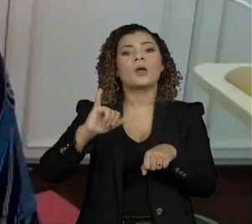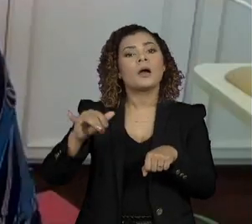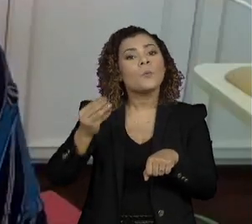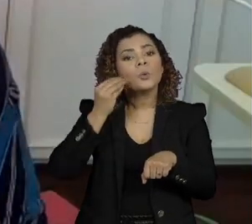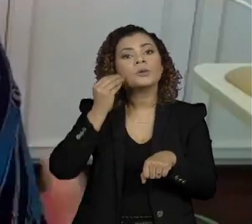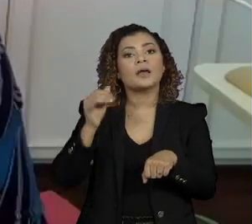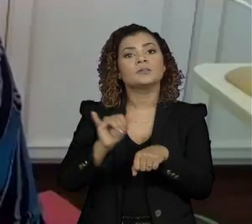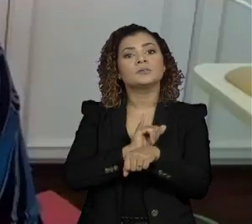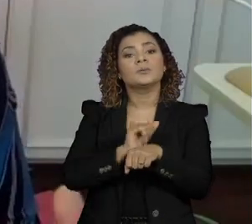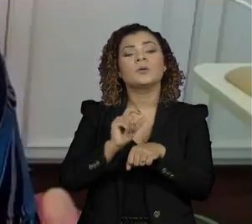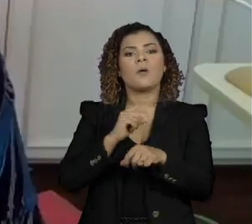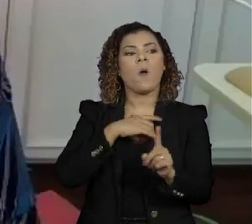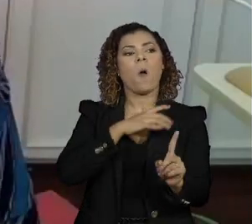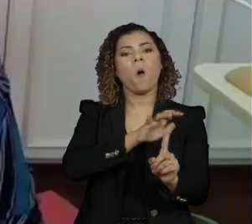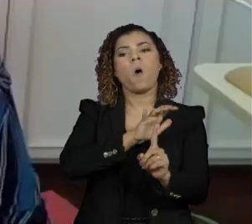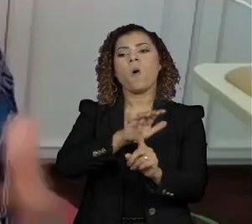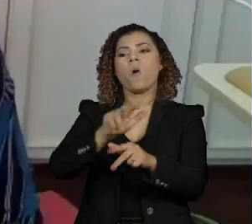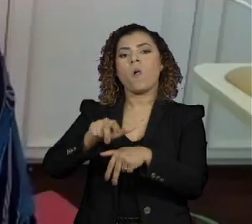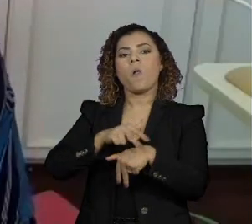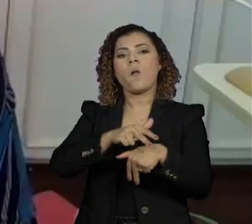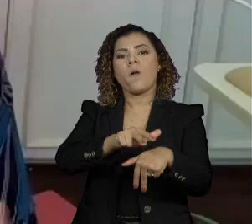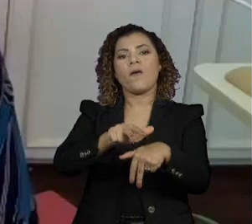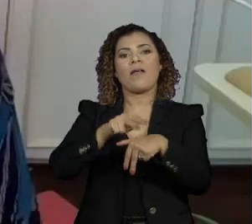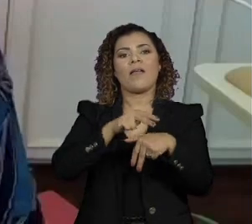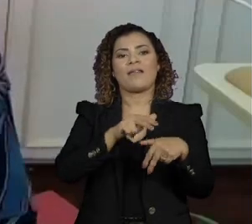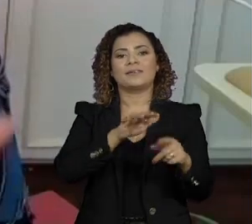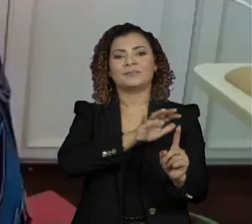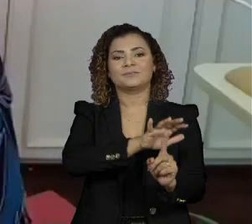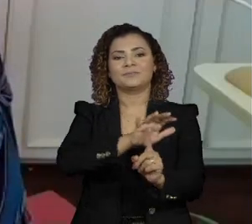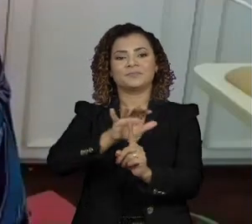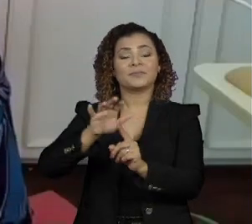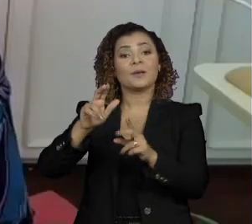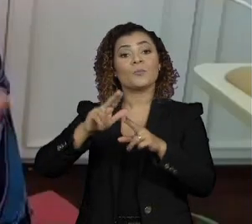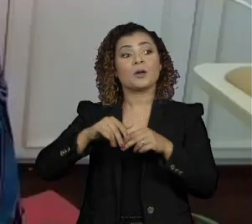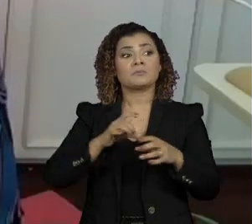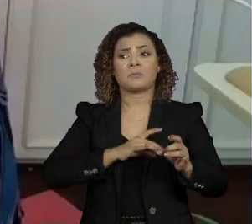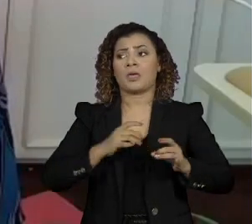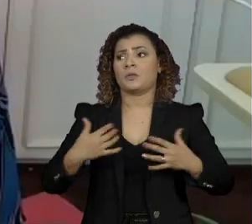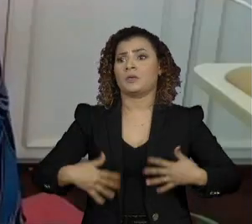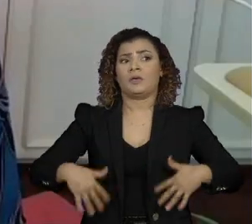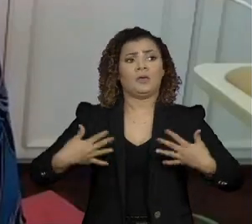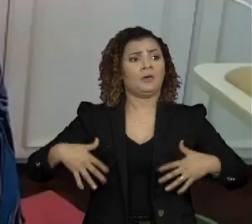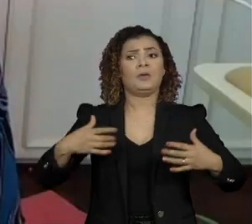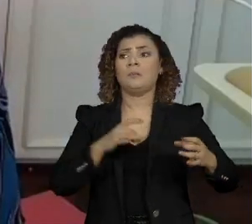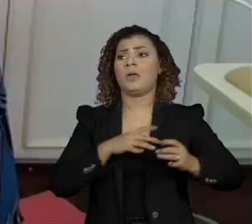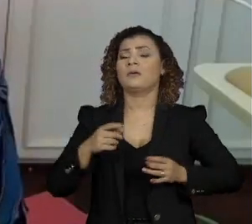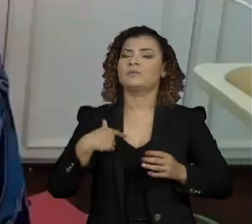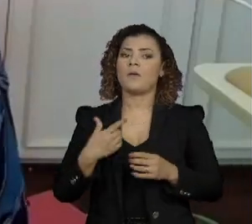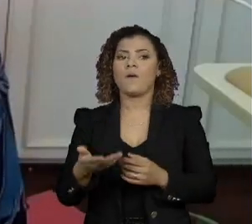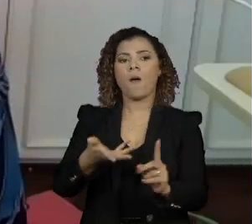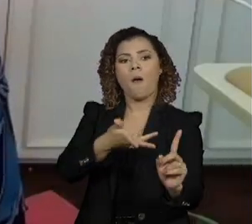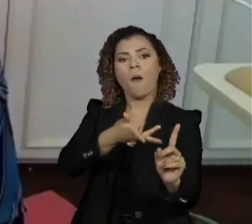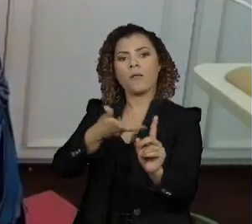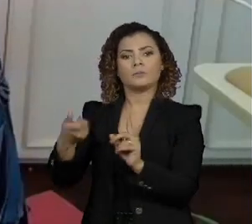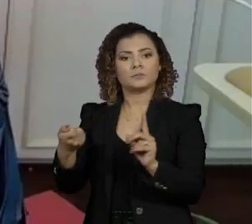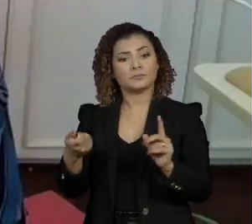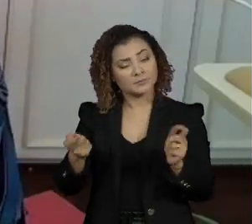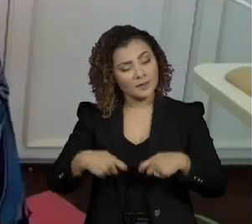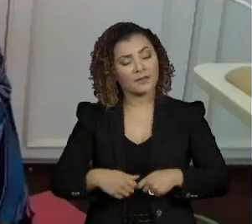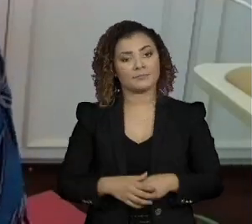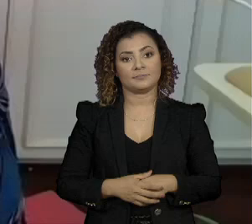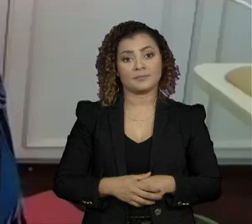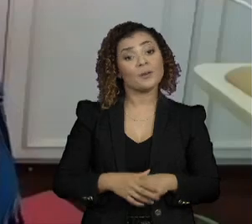do charlatanismo de uma forma muito intensa em razão do medo, do desespero das pessoas, né? Então, o que isso